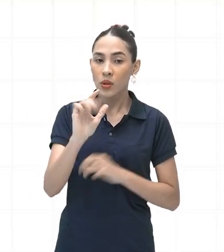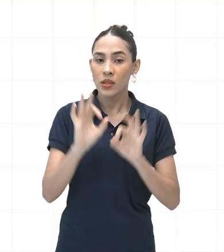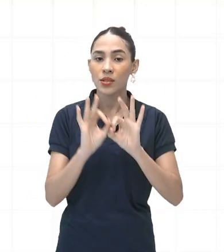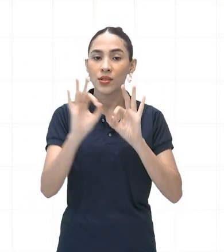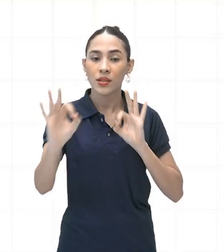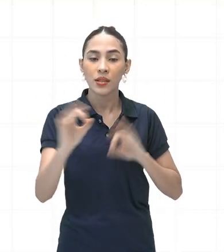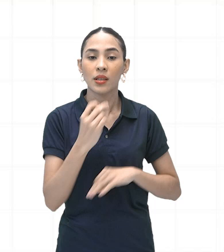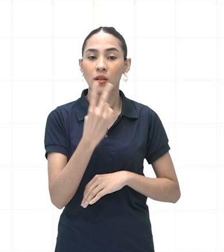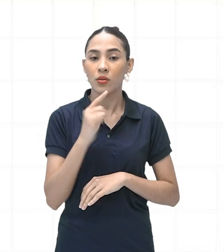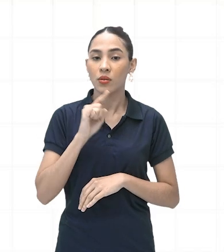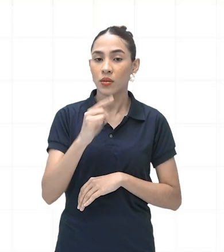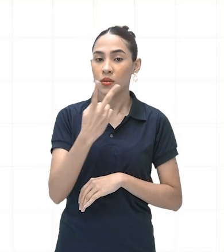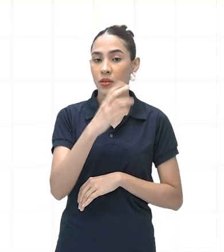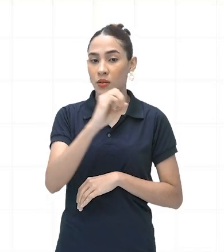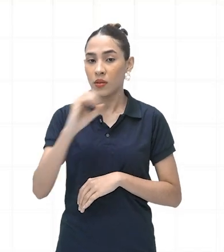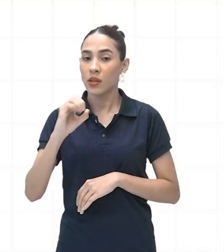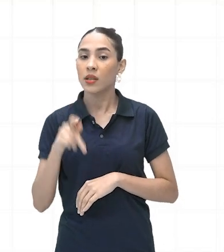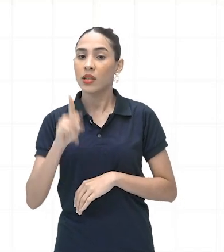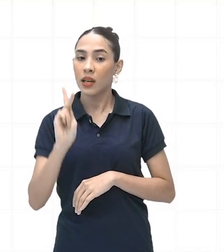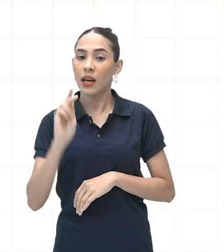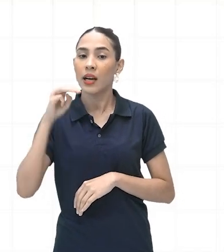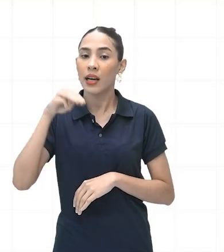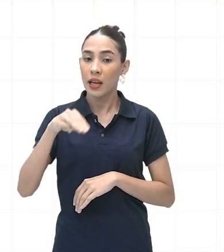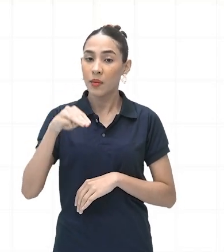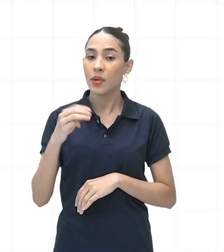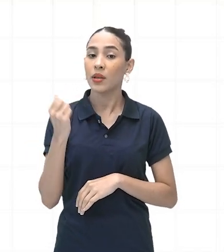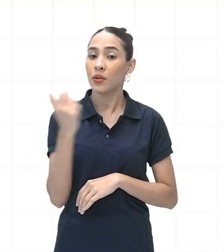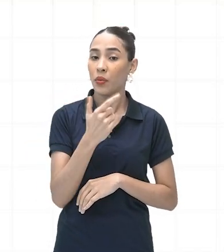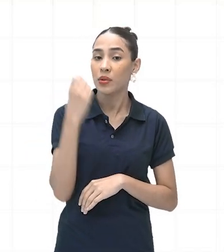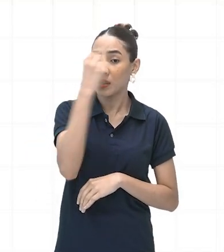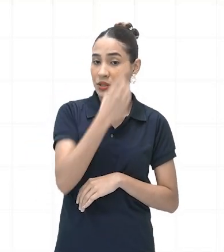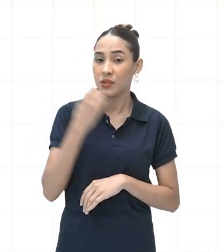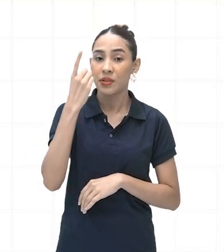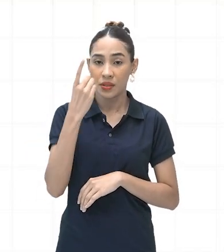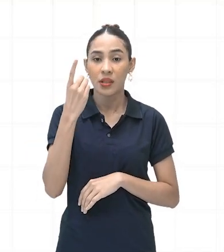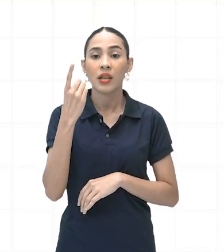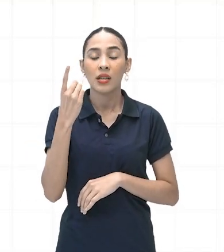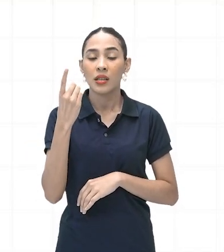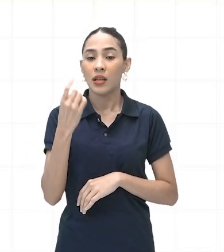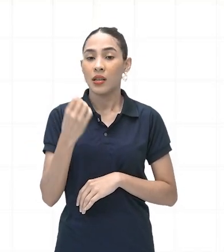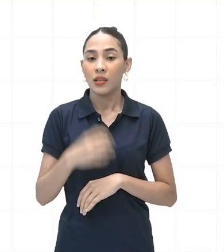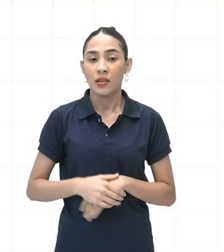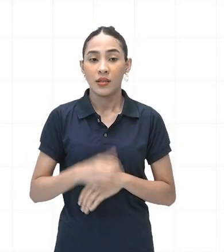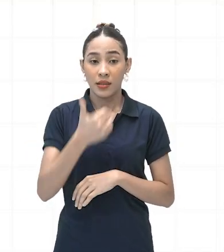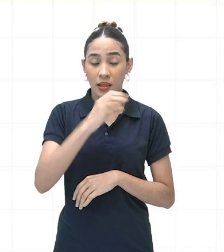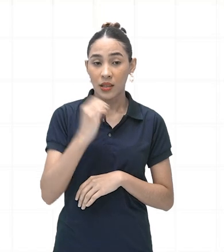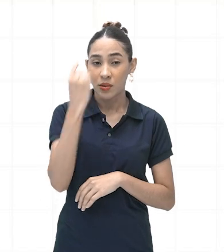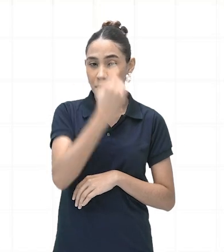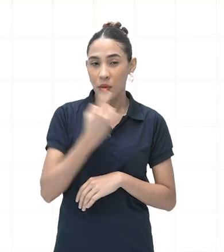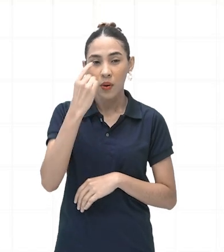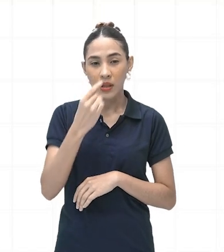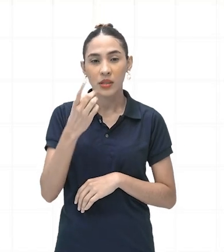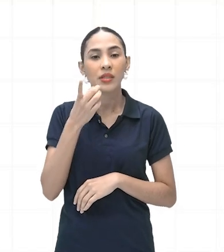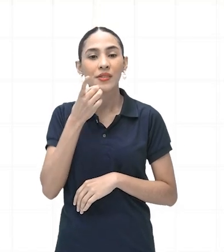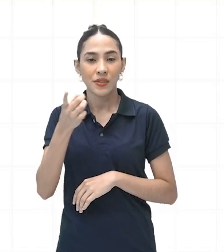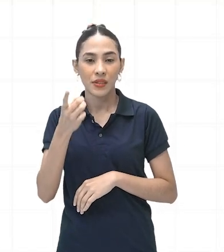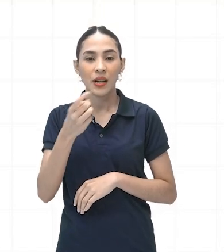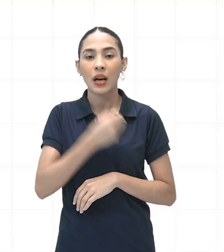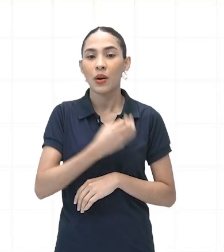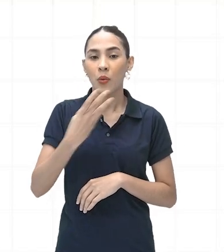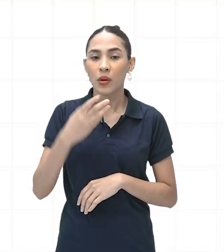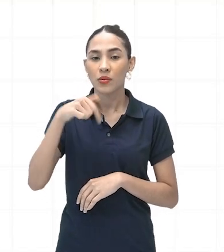percorreu 2.200 quilômetros em 12 dias, dirigindo 10 horas por dia. Quantos